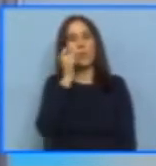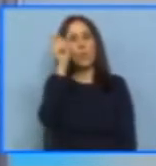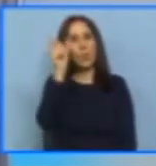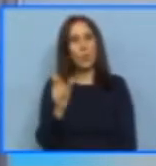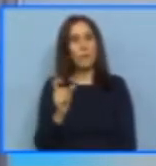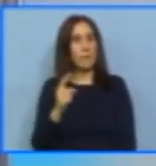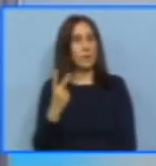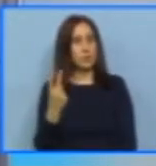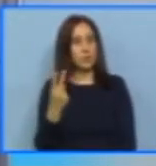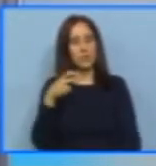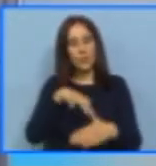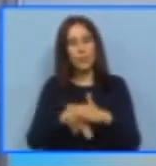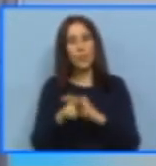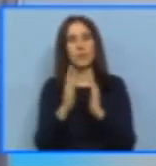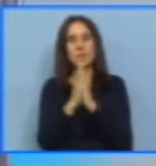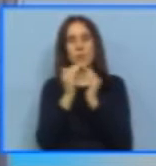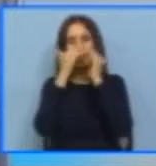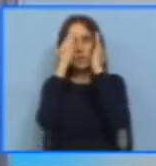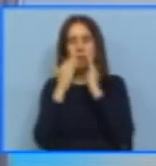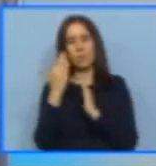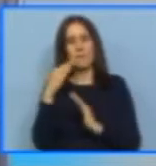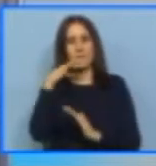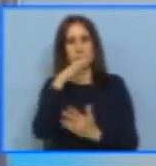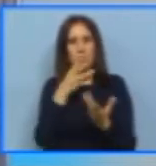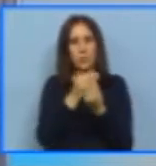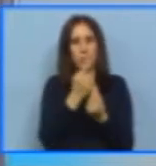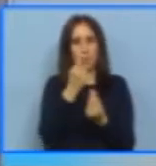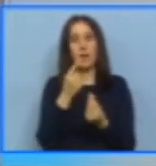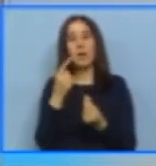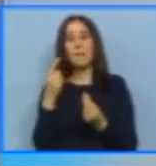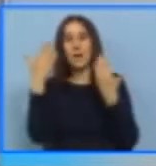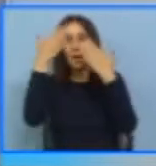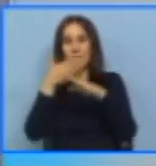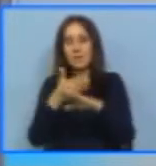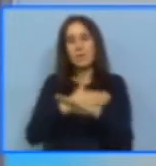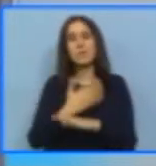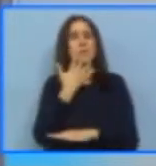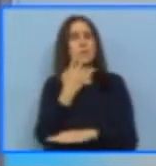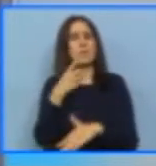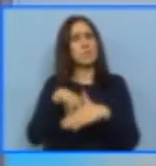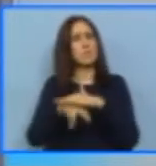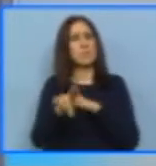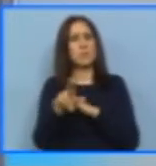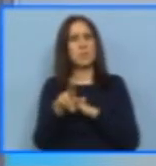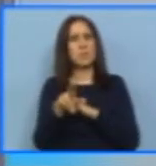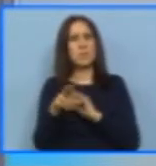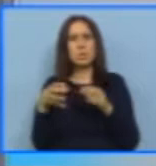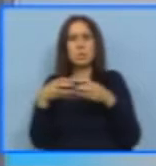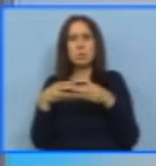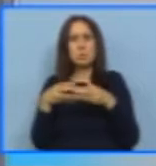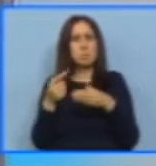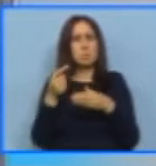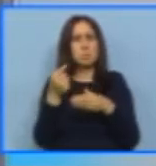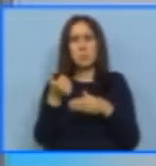2 vezes ao Santuário Mariano, uma para se encontrar com as famílias, mas na véspera à noite foi lá sozinho, havia um pequeno grupinho de jornalistas